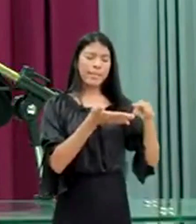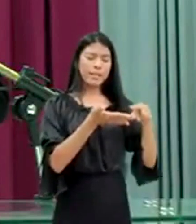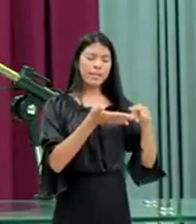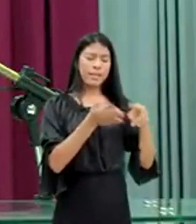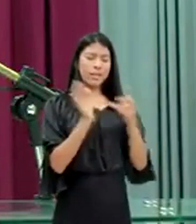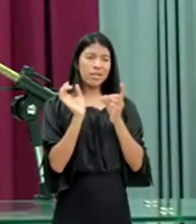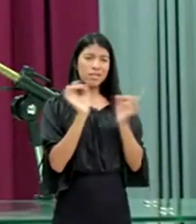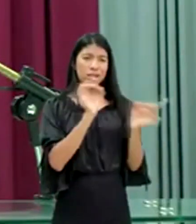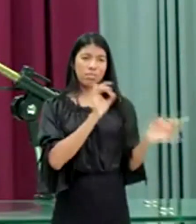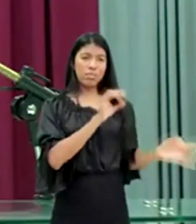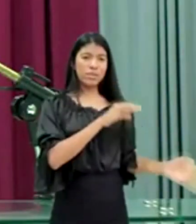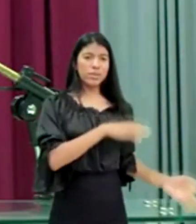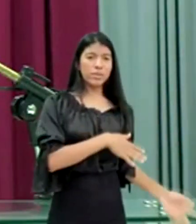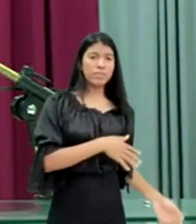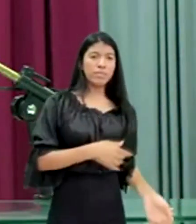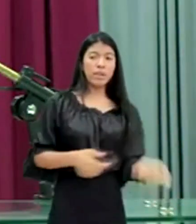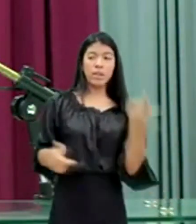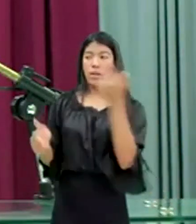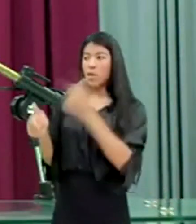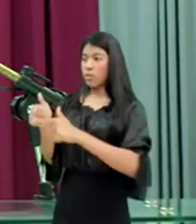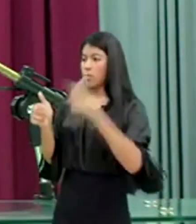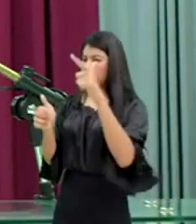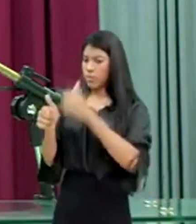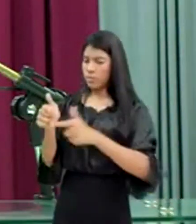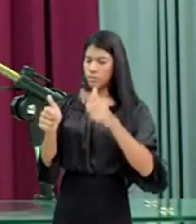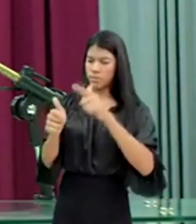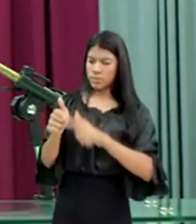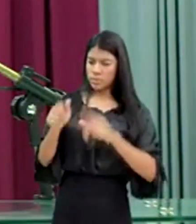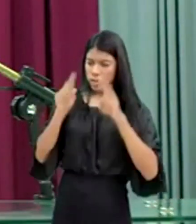olhar as circunstâncias.